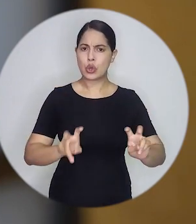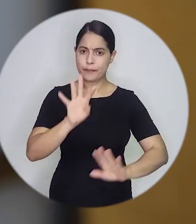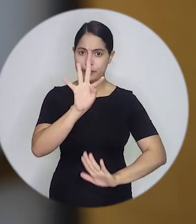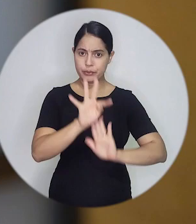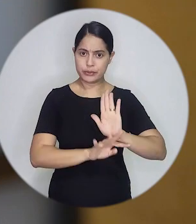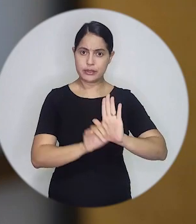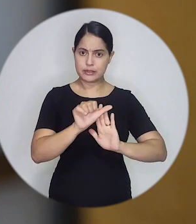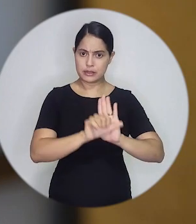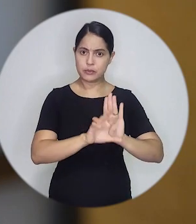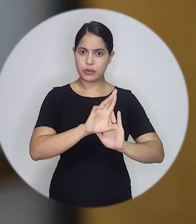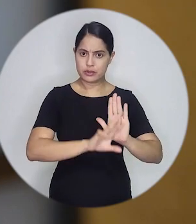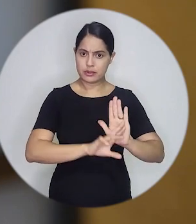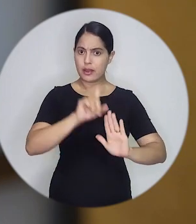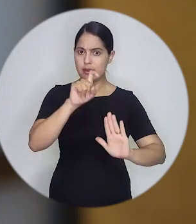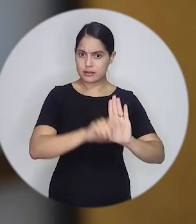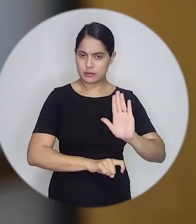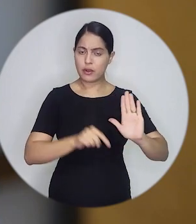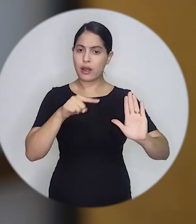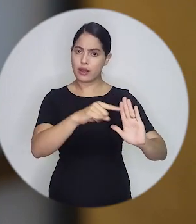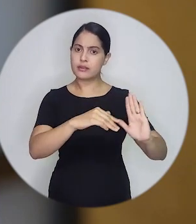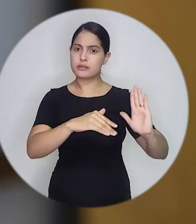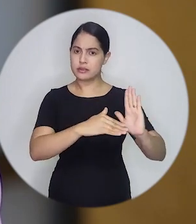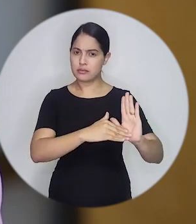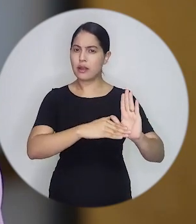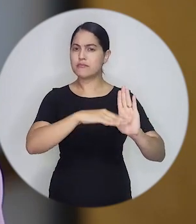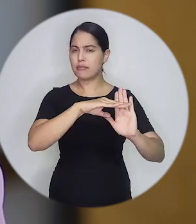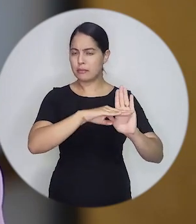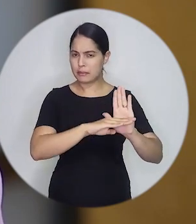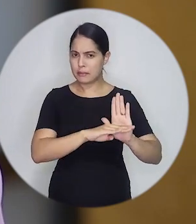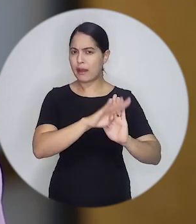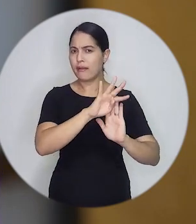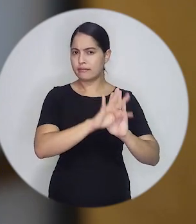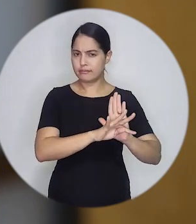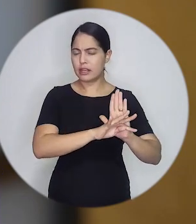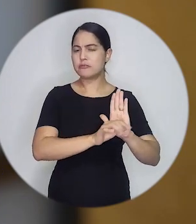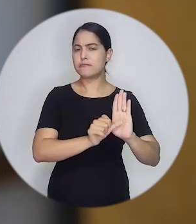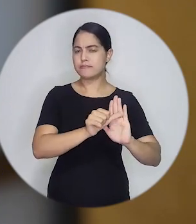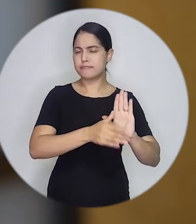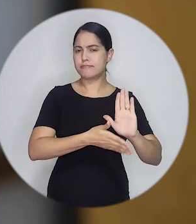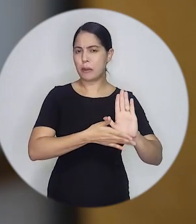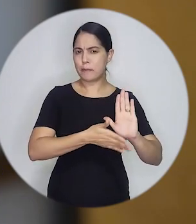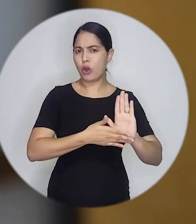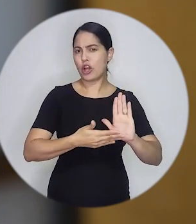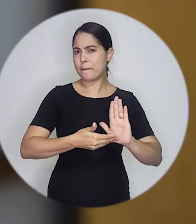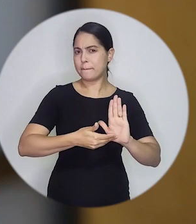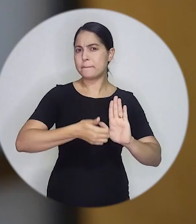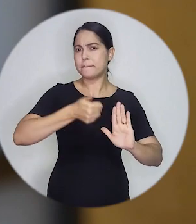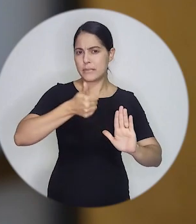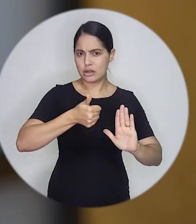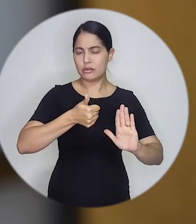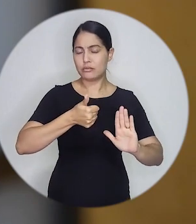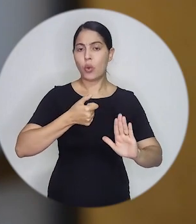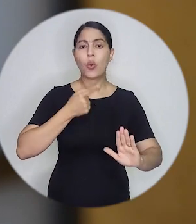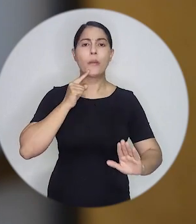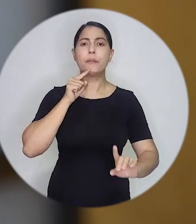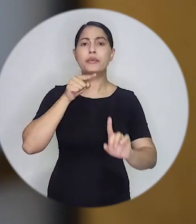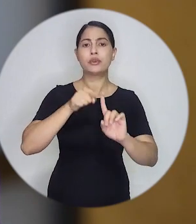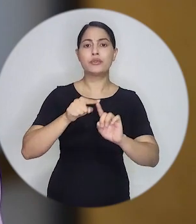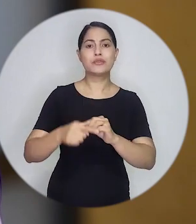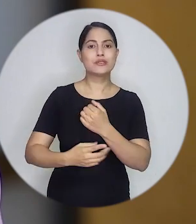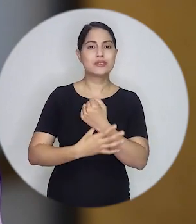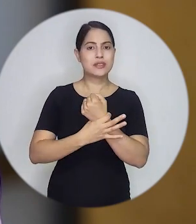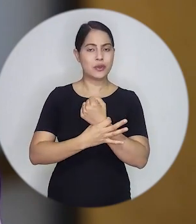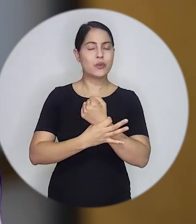alterações no texto da reforma tributária que tramita no Senado Federal. A intenção da OAB é propor melhorias no texto